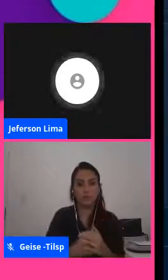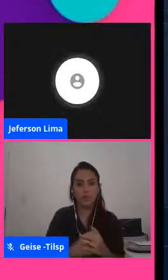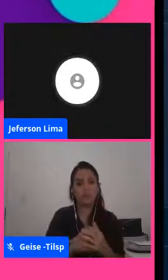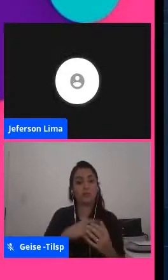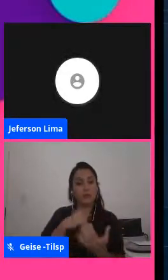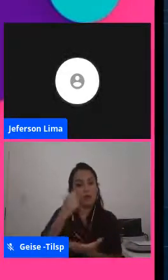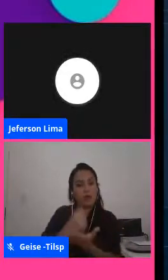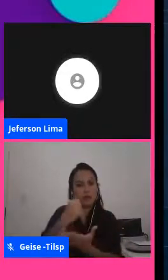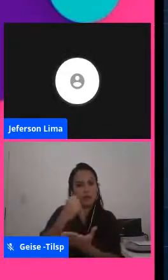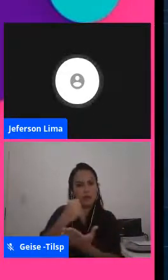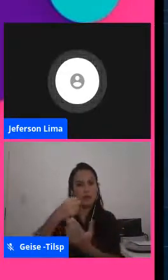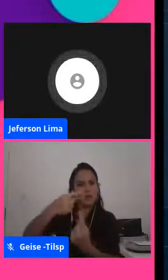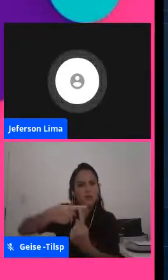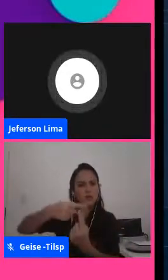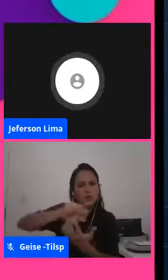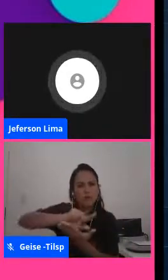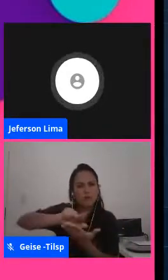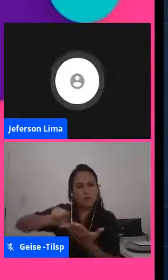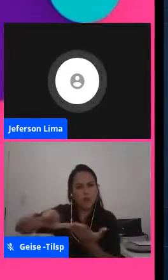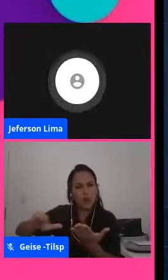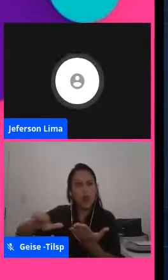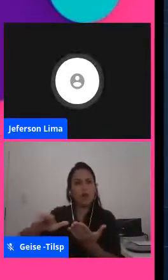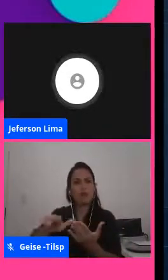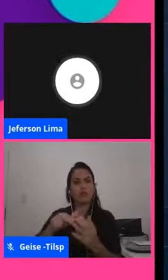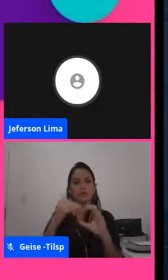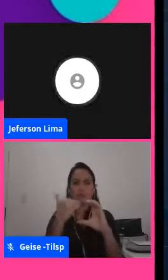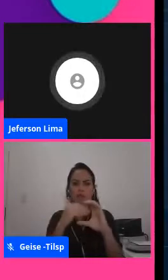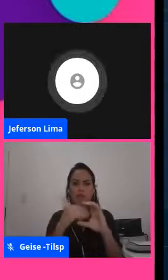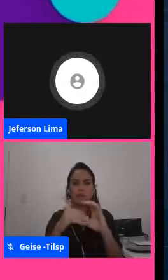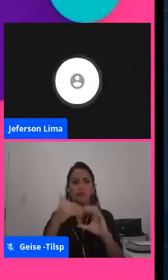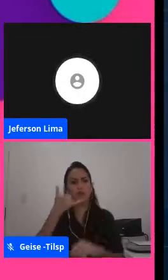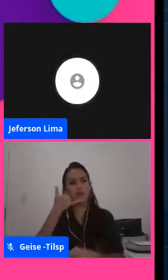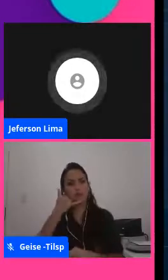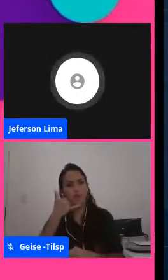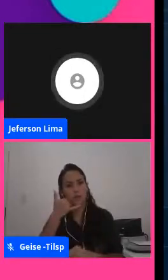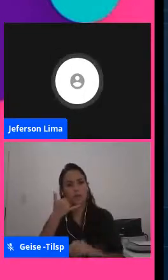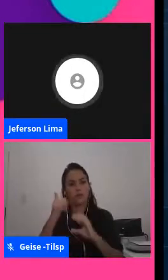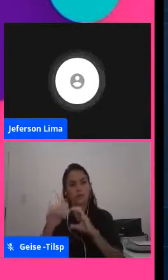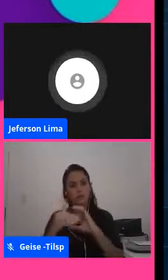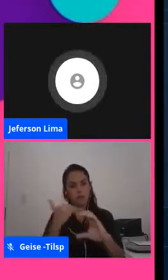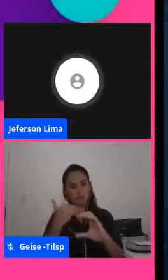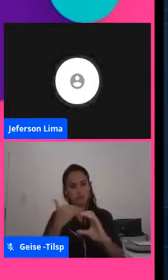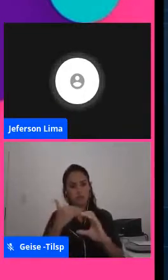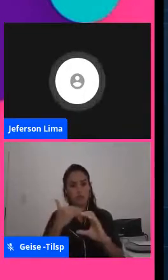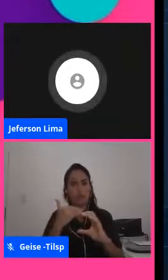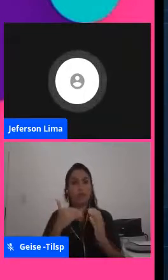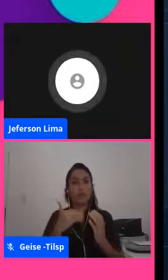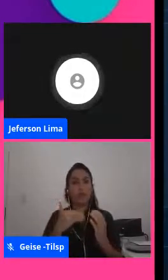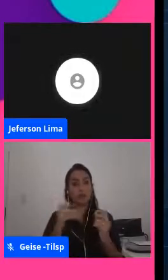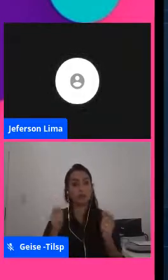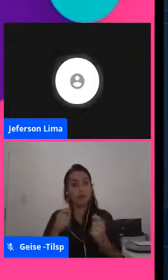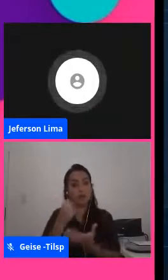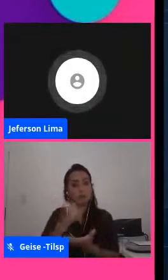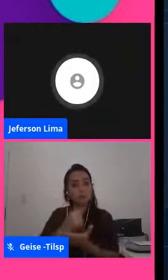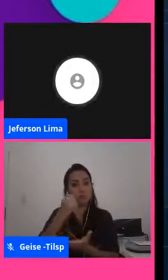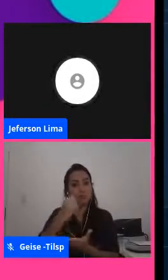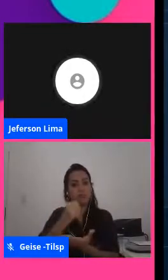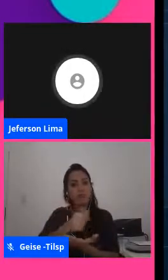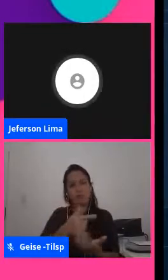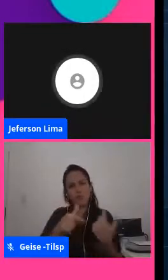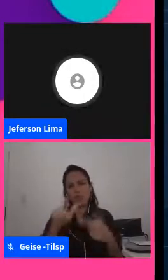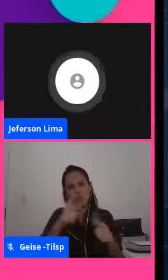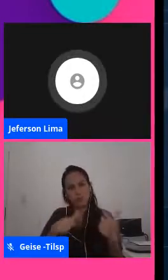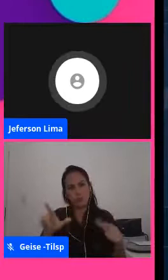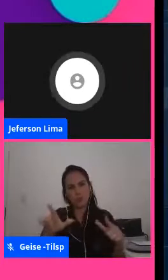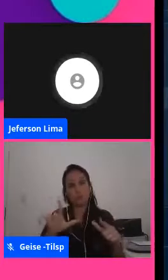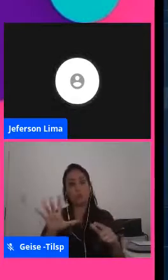métodos diferentes, e-mail e senha, telefone, que você recebe um SMS e pode fazer autenticação, e por aí vai. Porém, você também